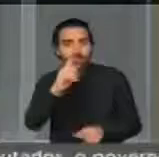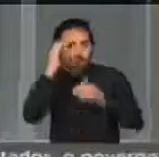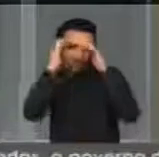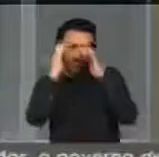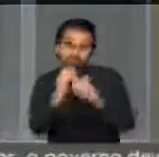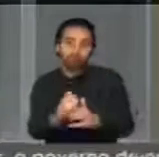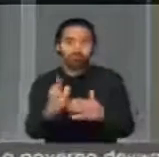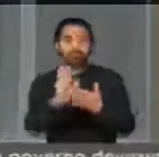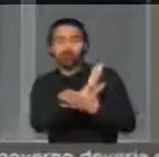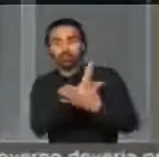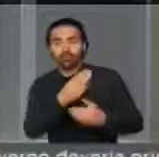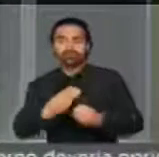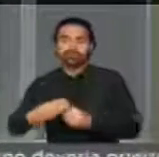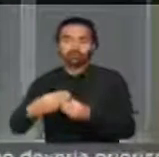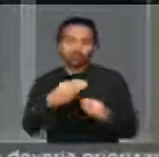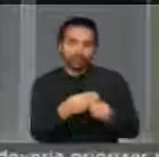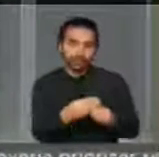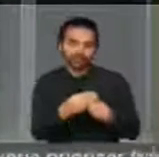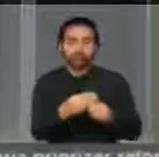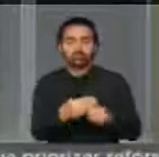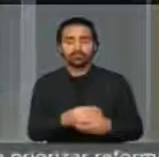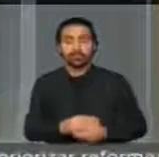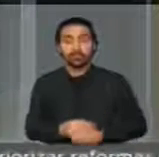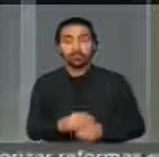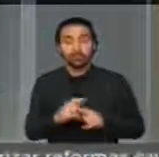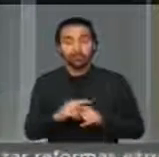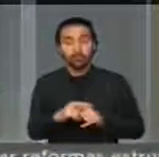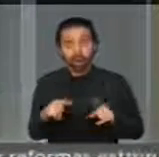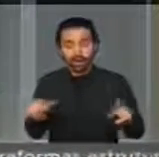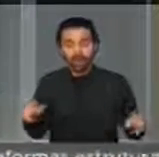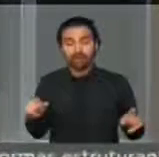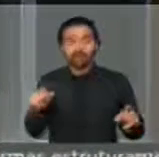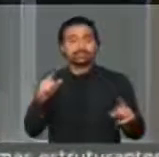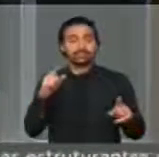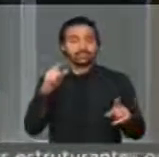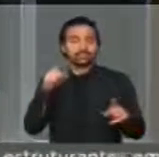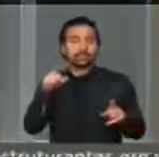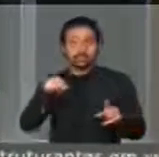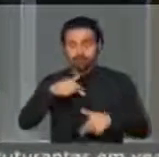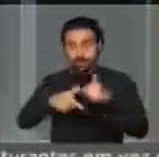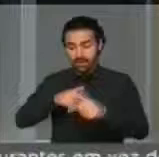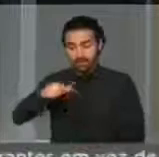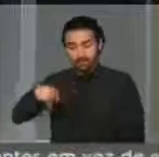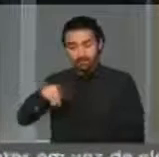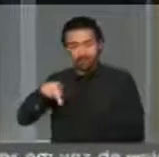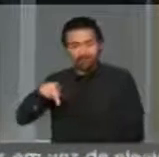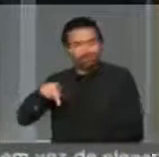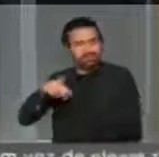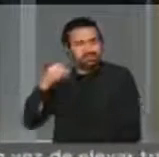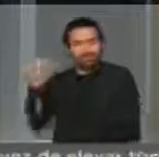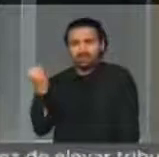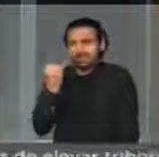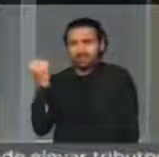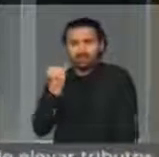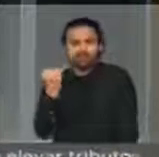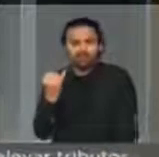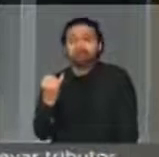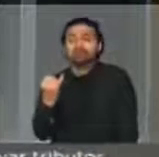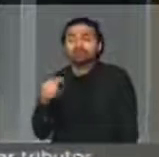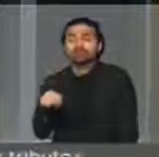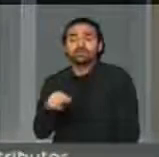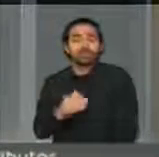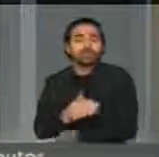nas unidades da federação. Mas esse ofício é fundamental porque ele lida, desde a mais tenridade das